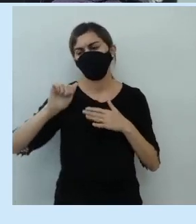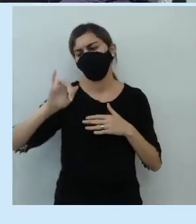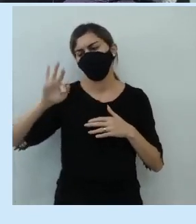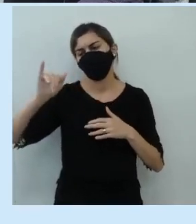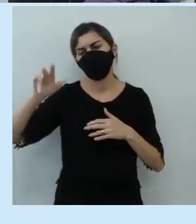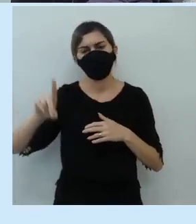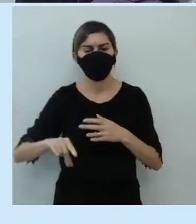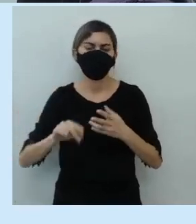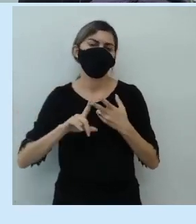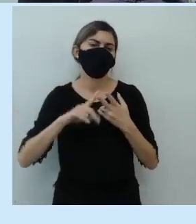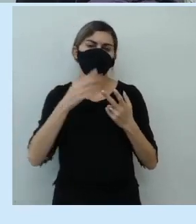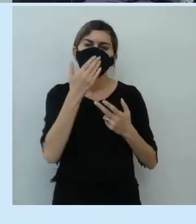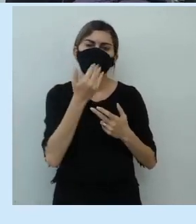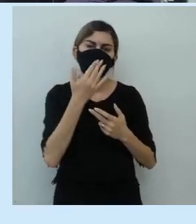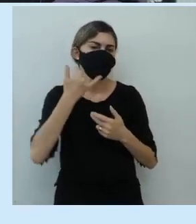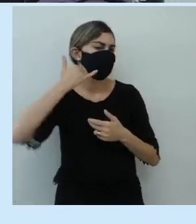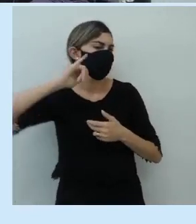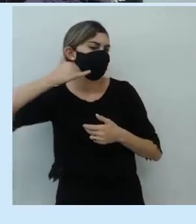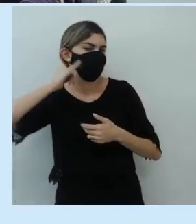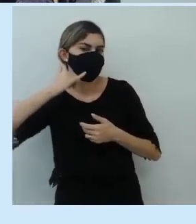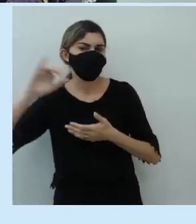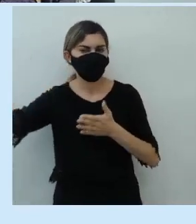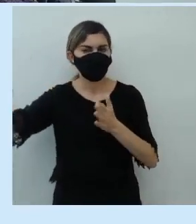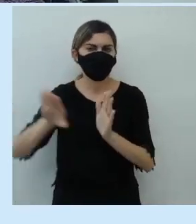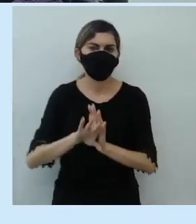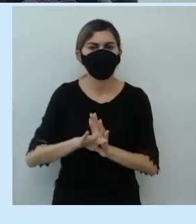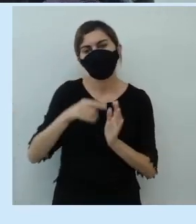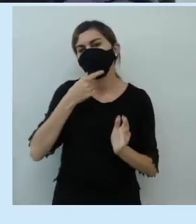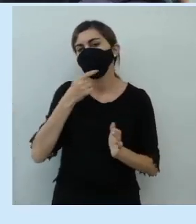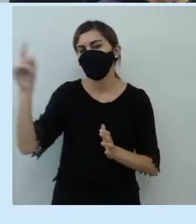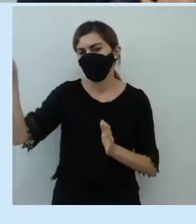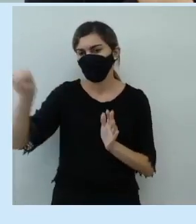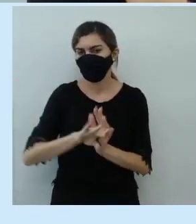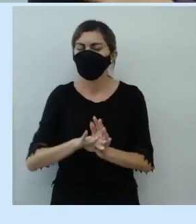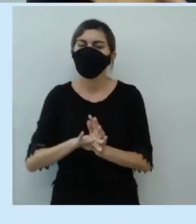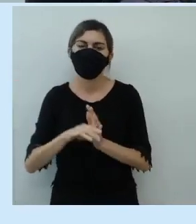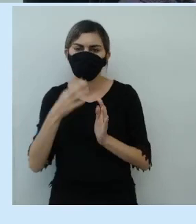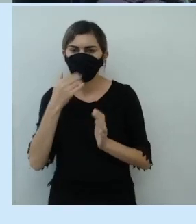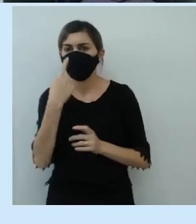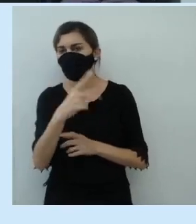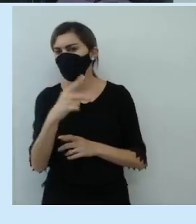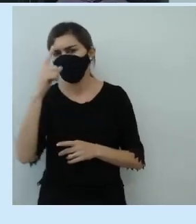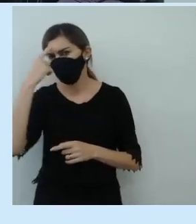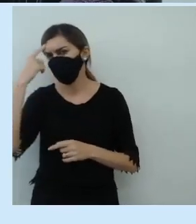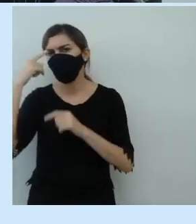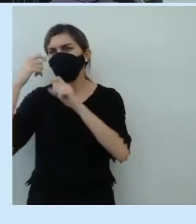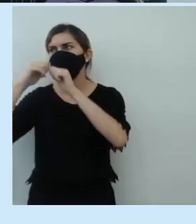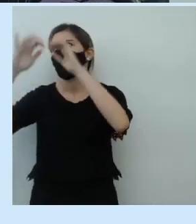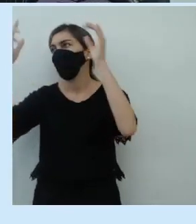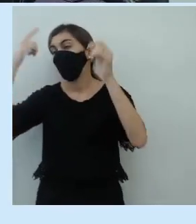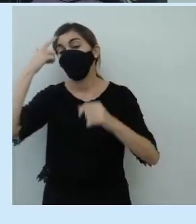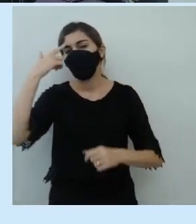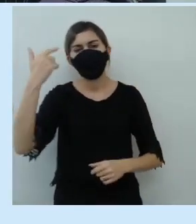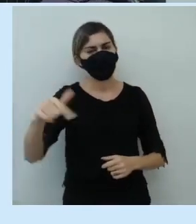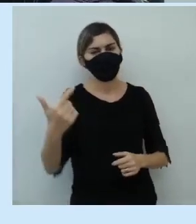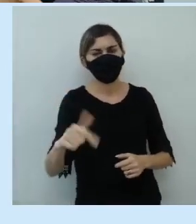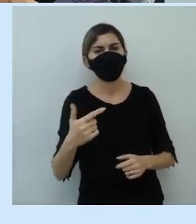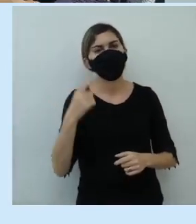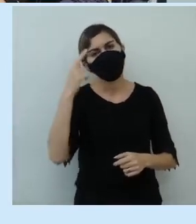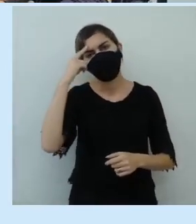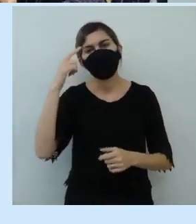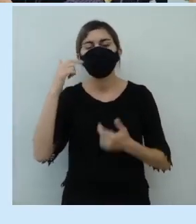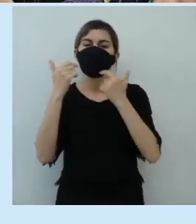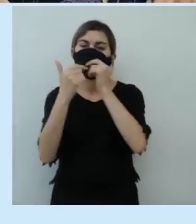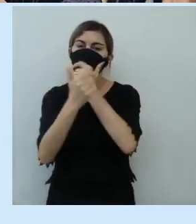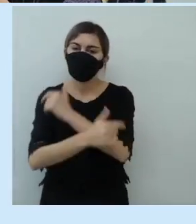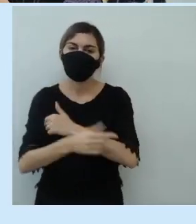pediu uma comida pelo celular, e o rapazinho trouxe lá a comida para ele e tal. Ele não tem essa lógica. Mas aí a graça